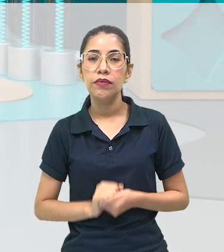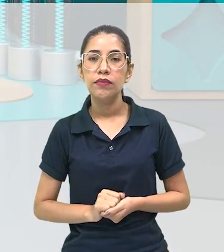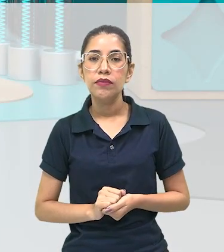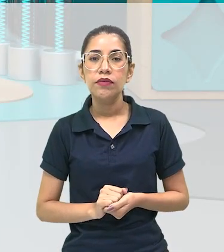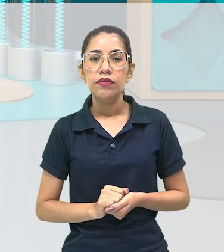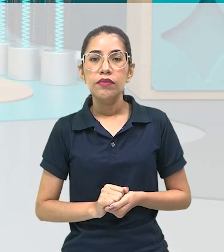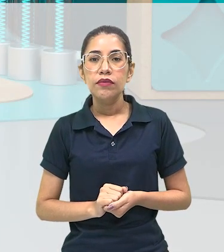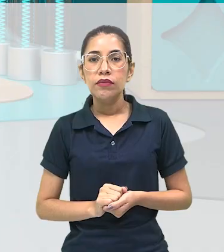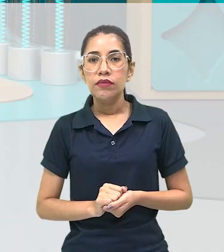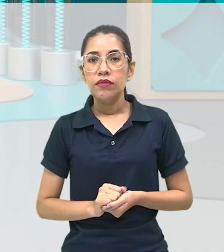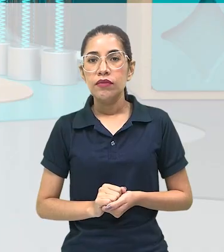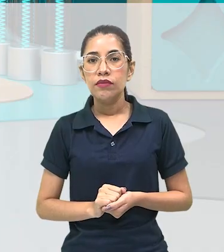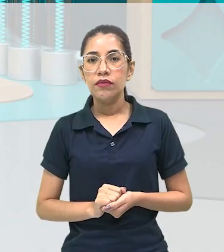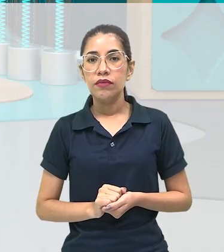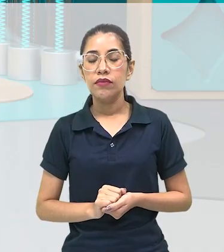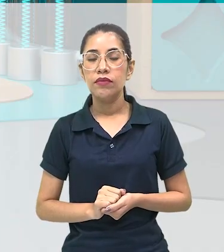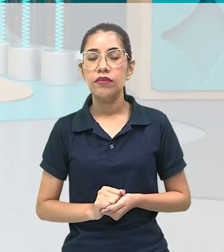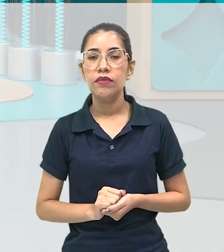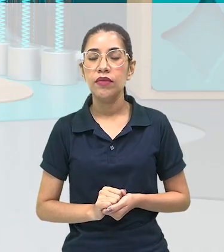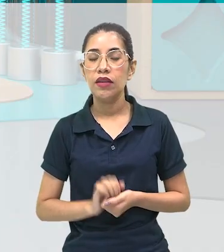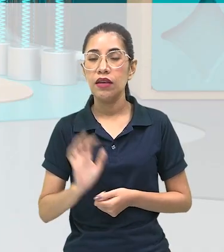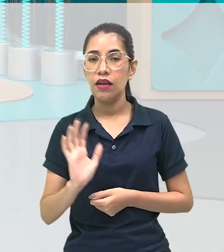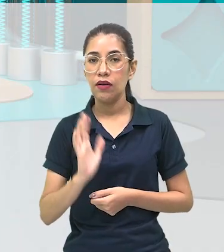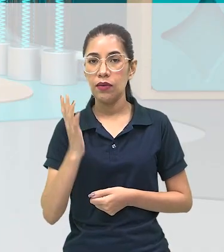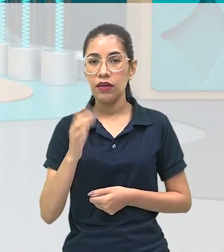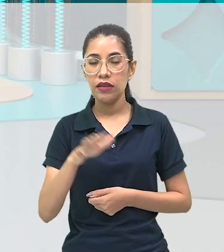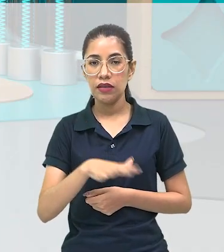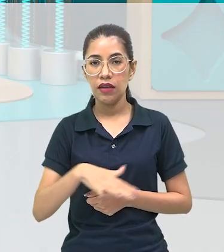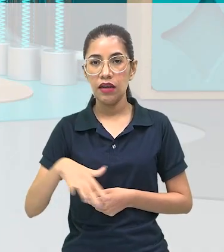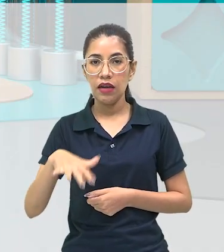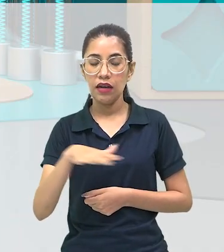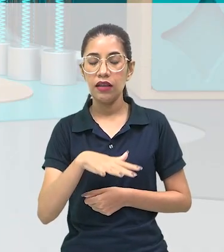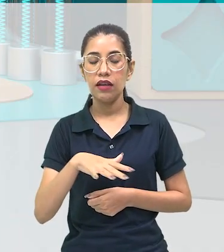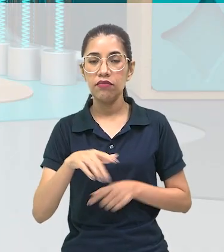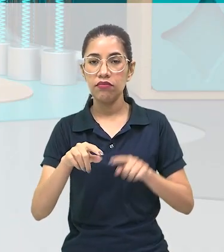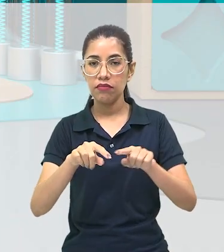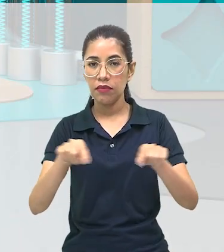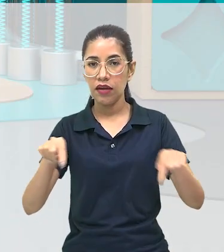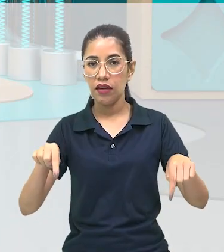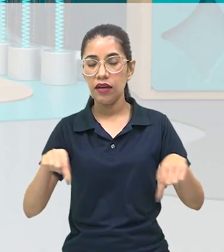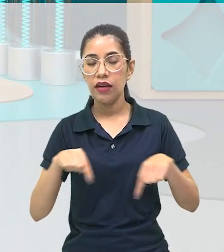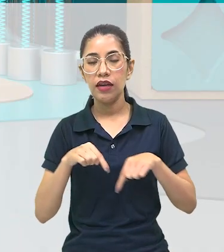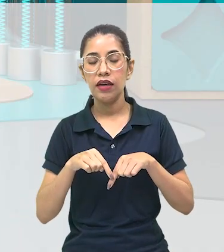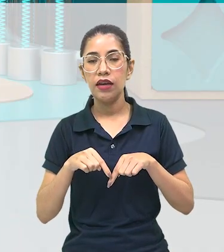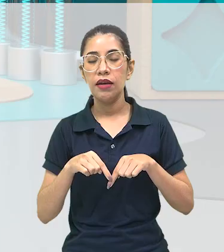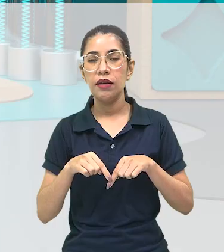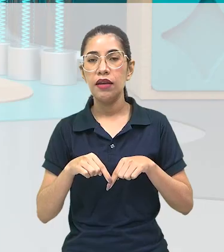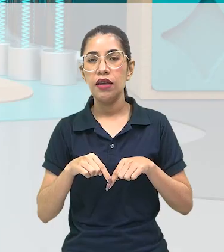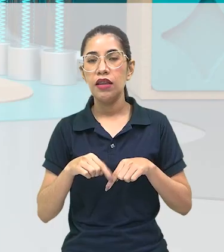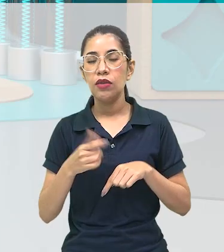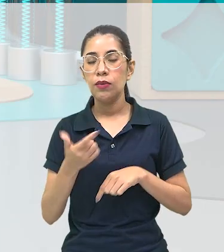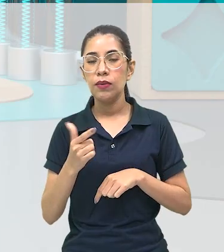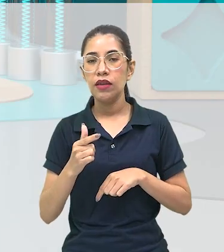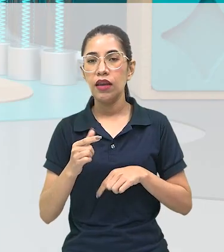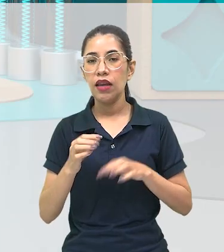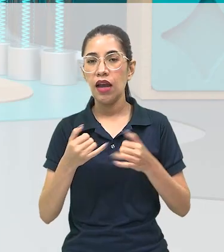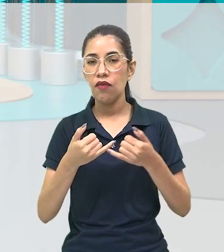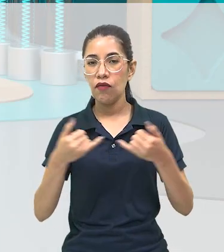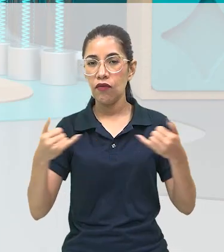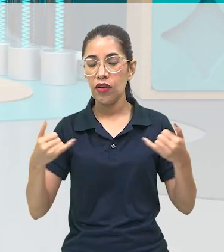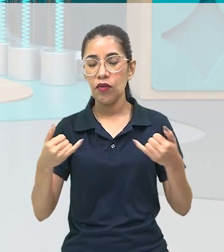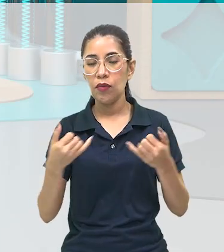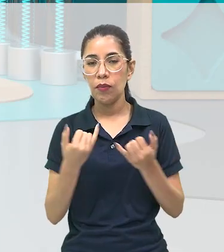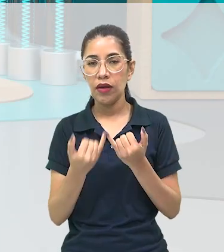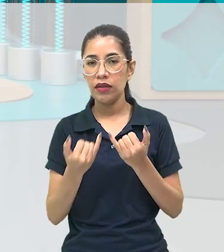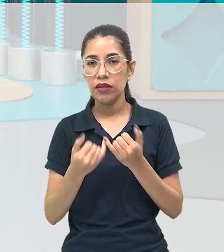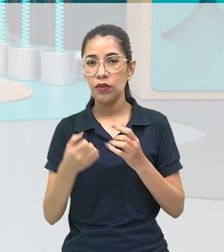em si, ele é feito dentro do do-ryo, né, que é um ringue, mas não tem aquelas cordinhas como do boxe,